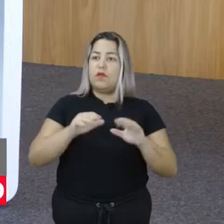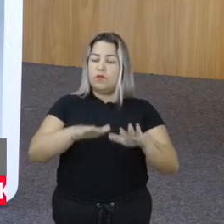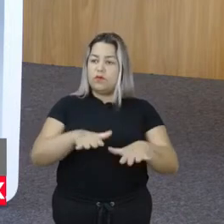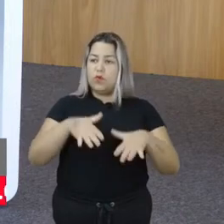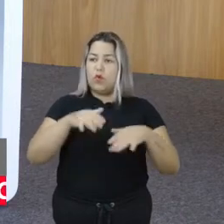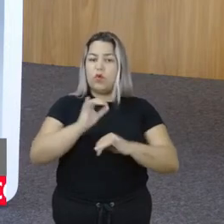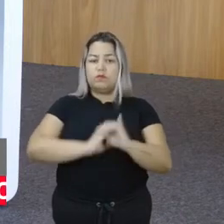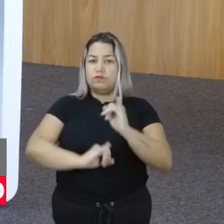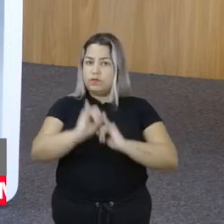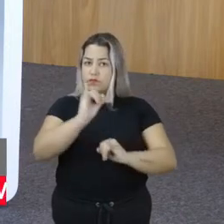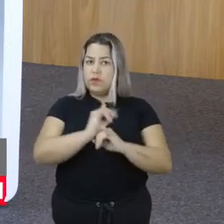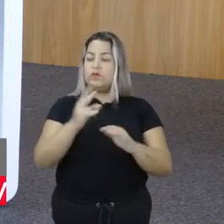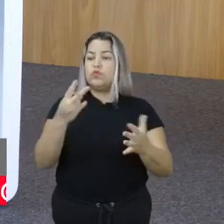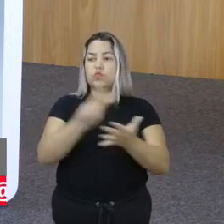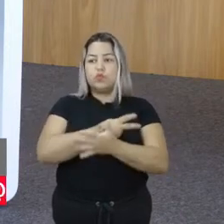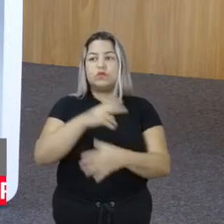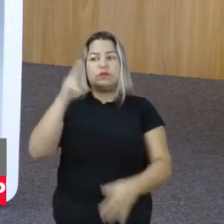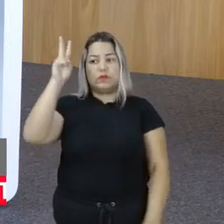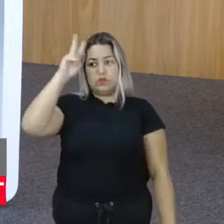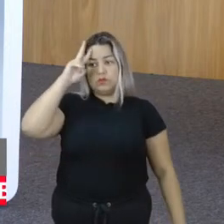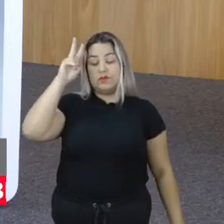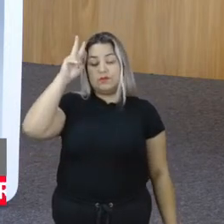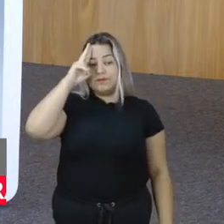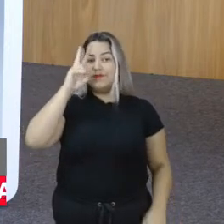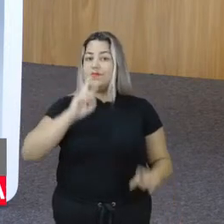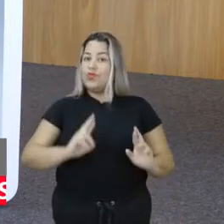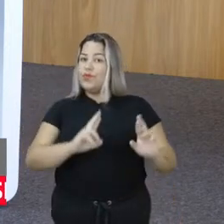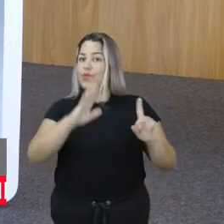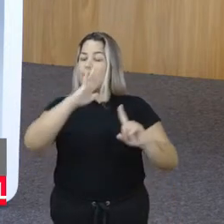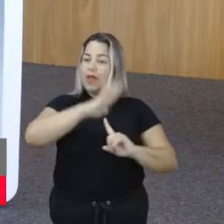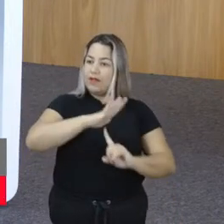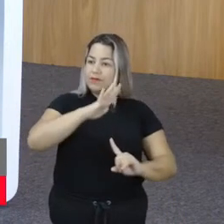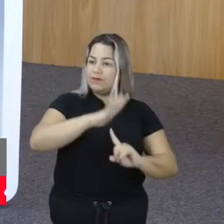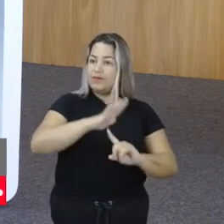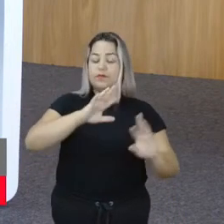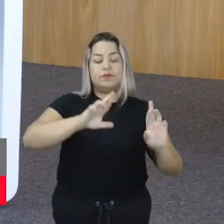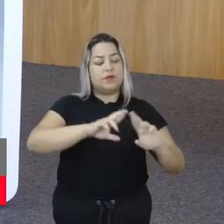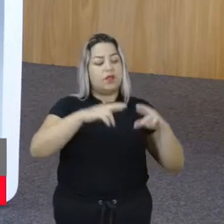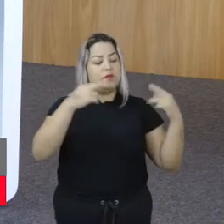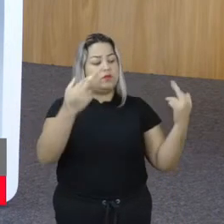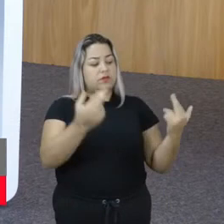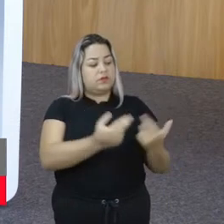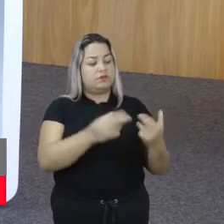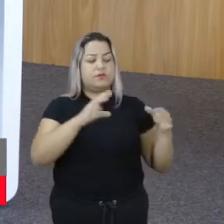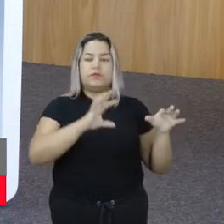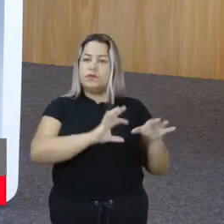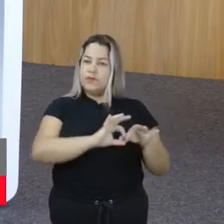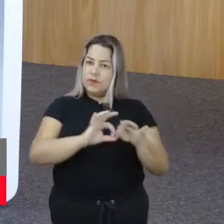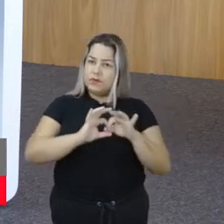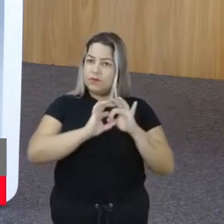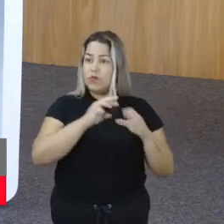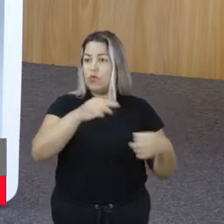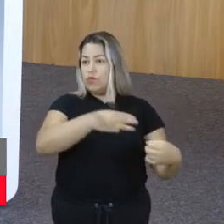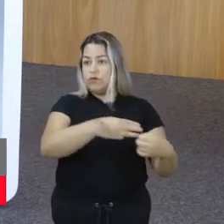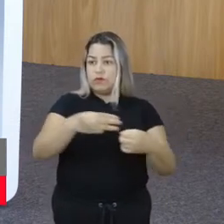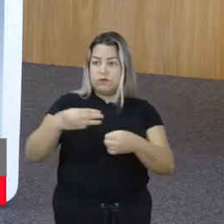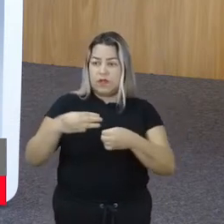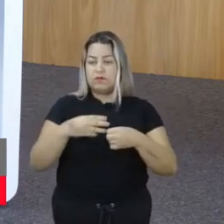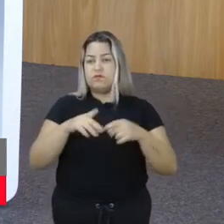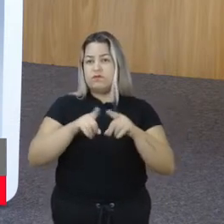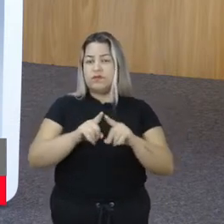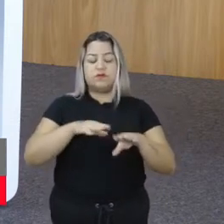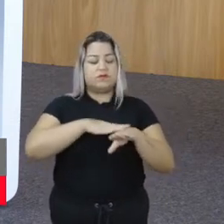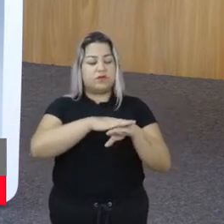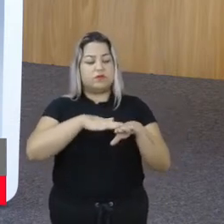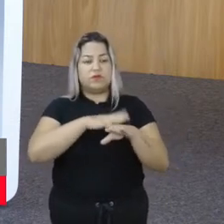na segunda-feira. Eu quero saber como é que está a expectativa aí no Paraná para reunir, né, esses dirigentes municipais para essa